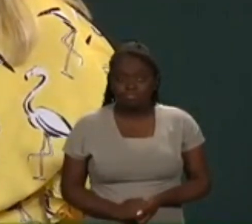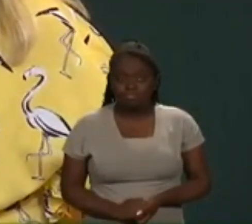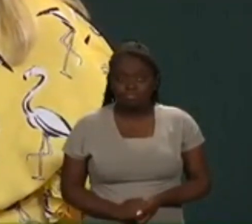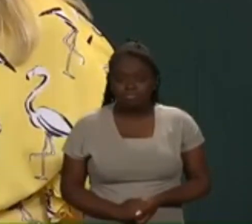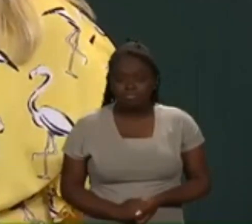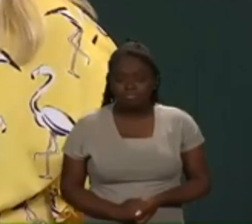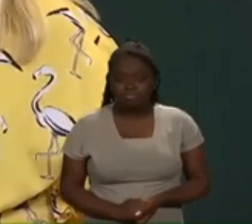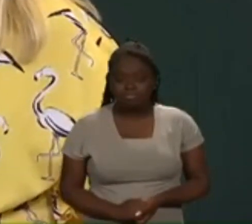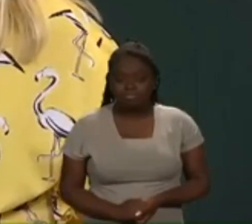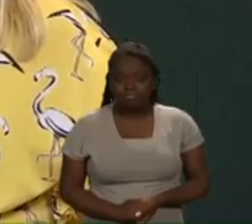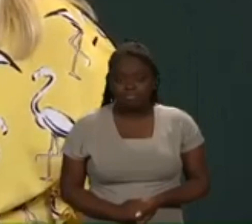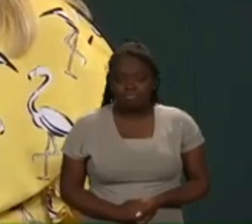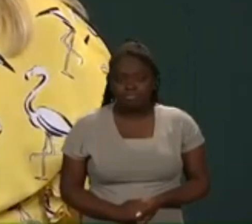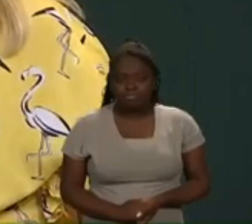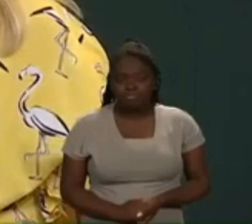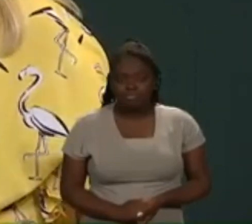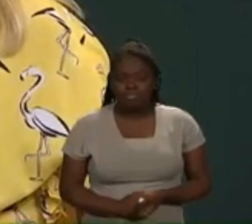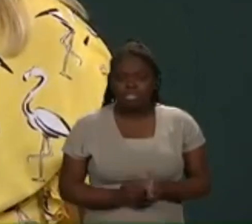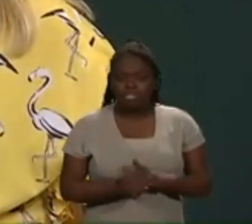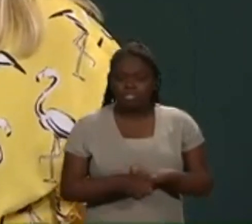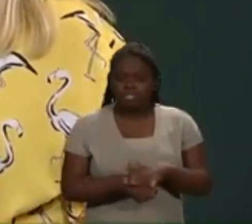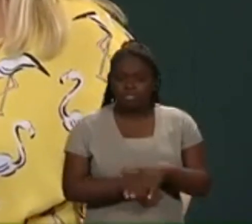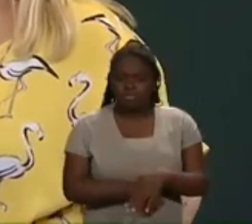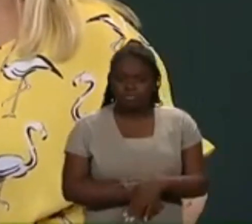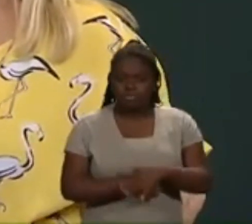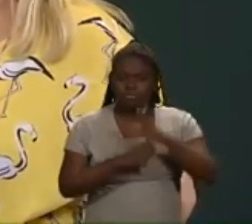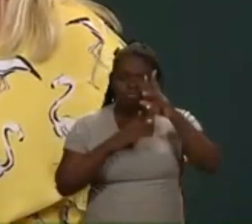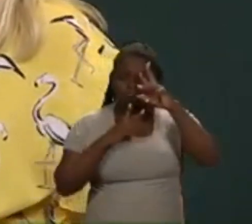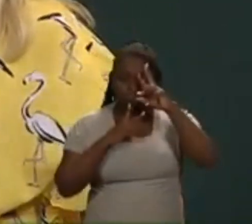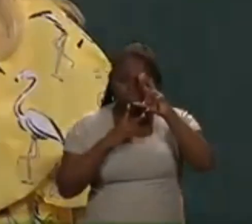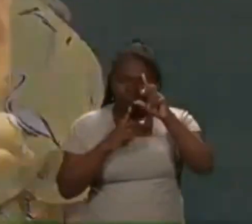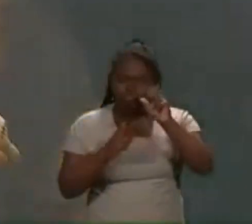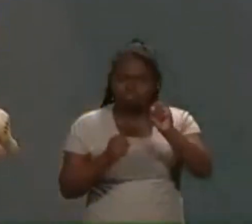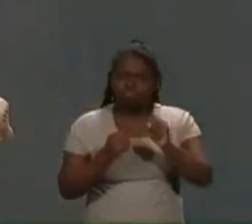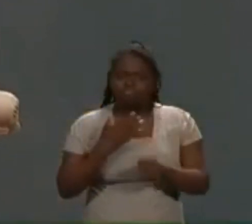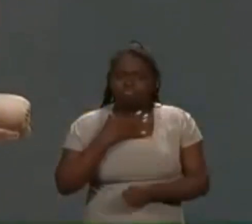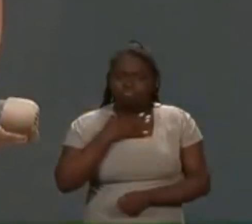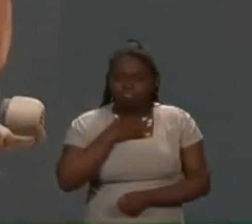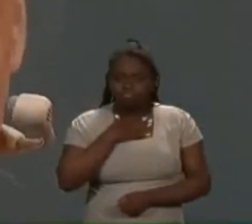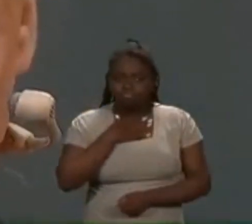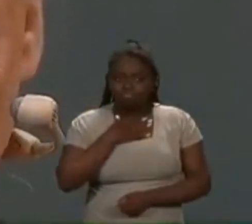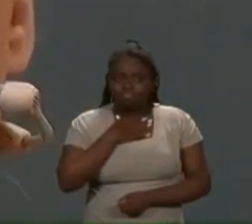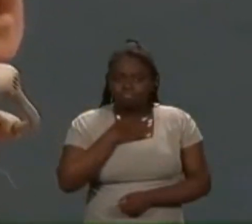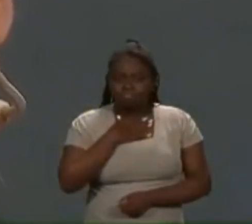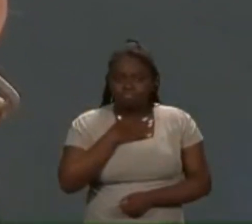E essa noite foi muito forte para mim.